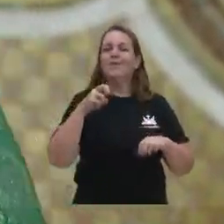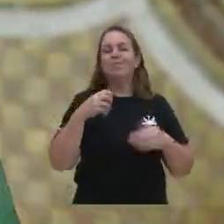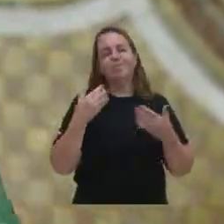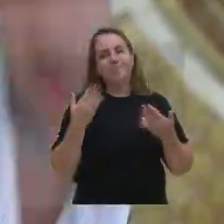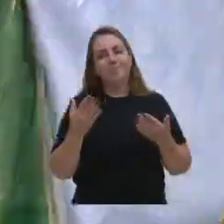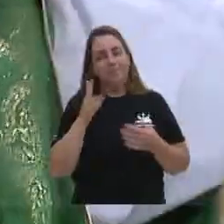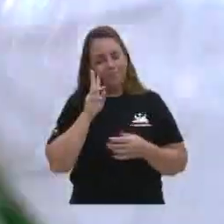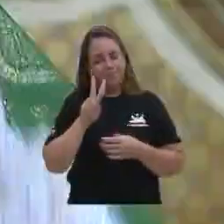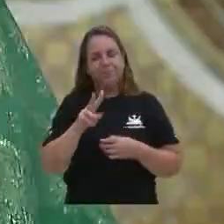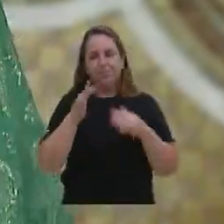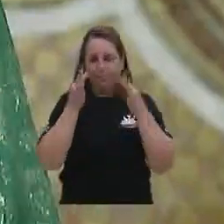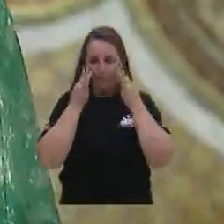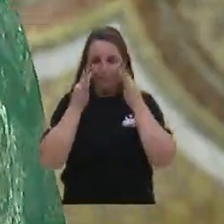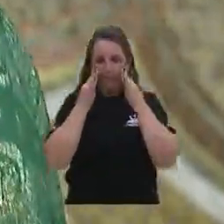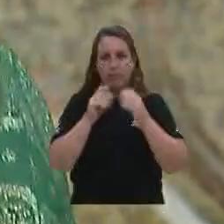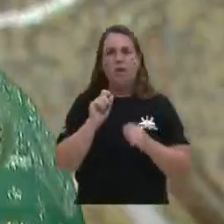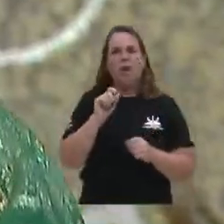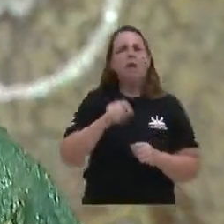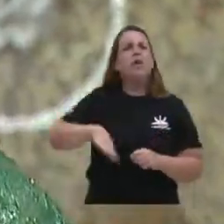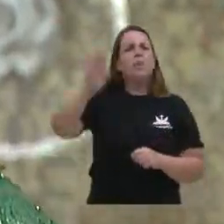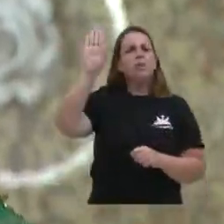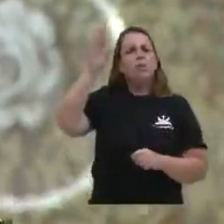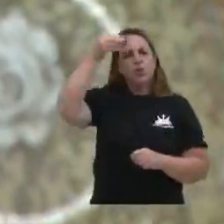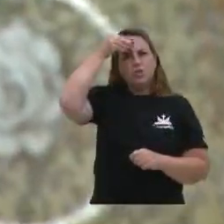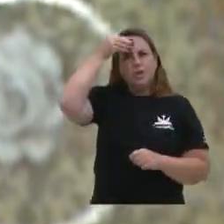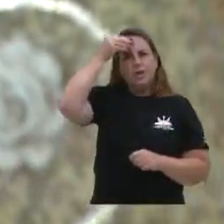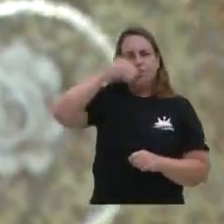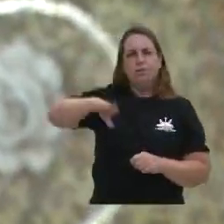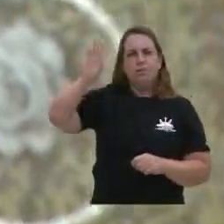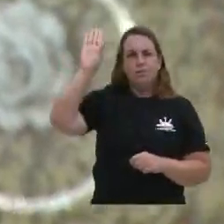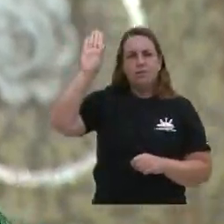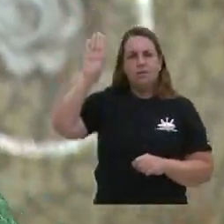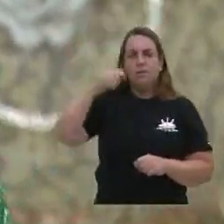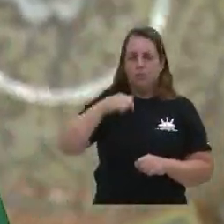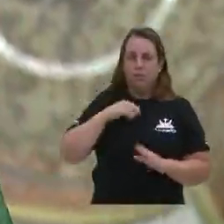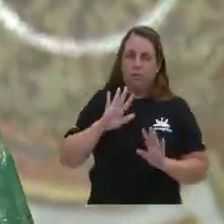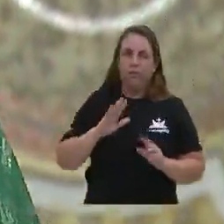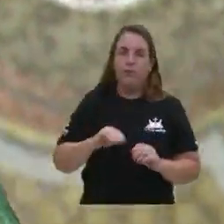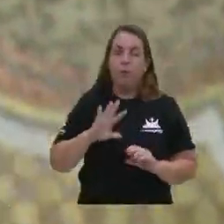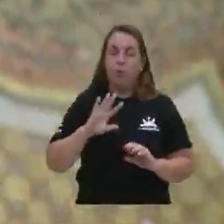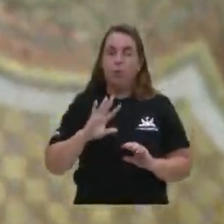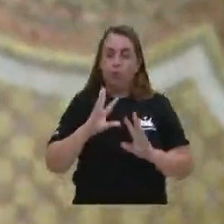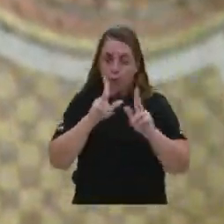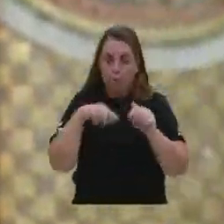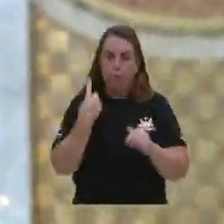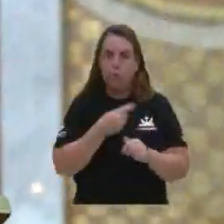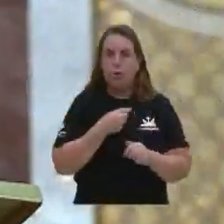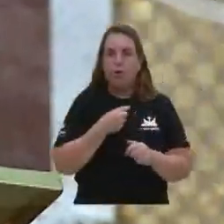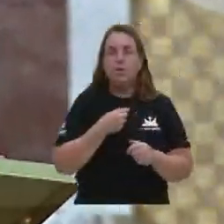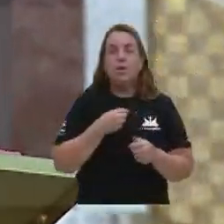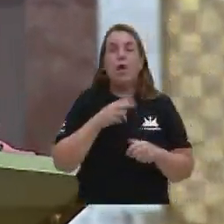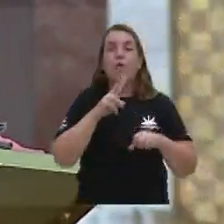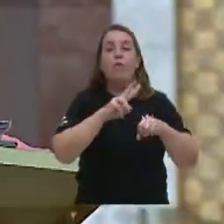Veja, quem é batizado, levante a mão. Então todos nós somos